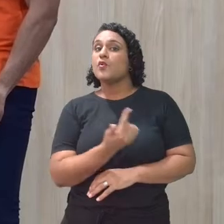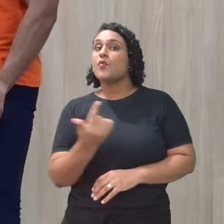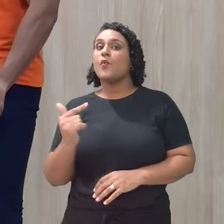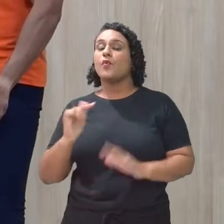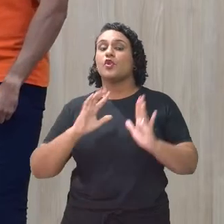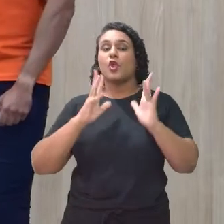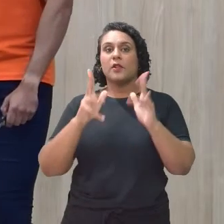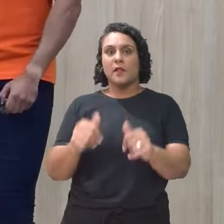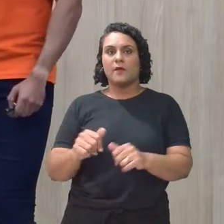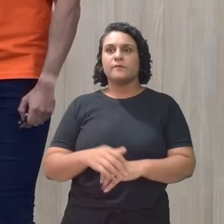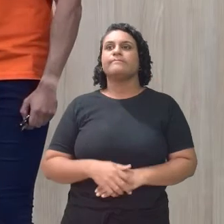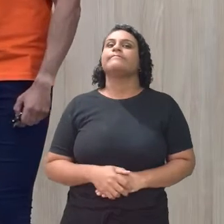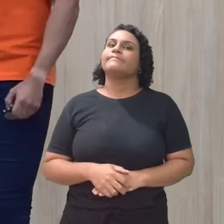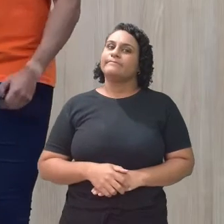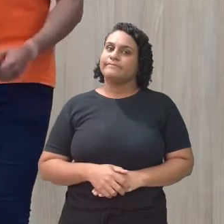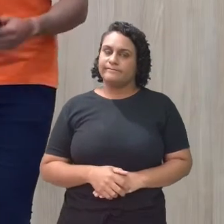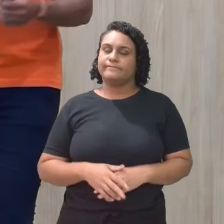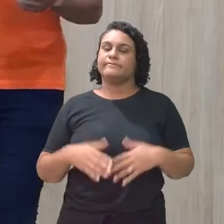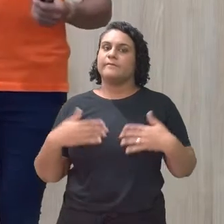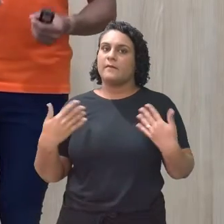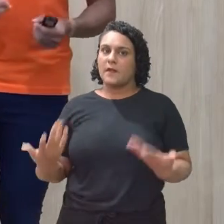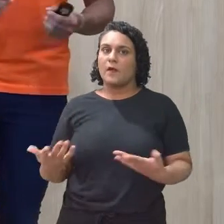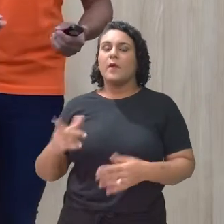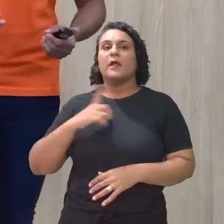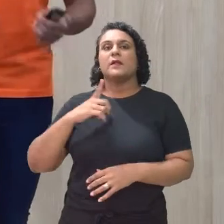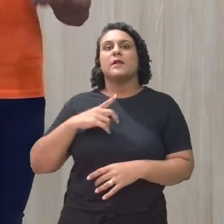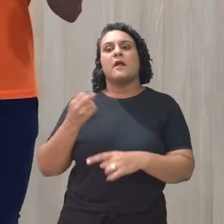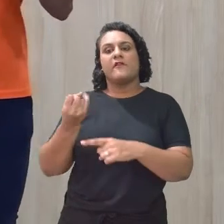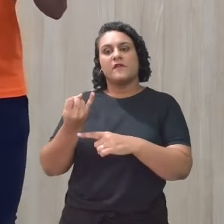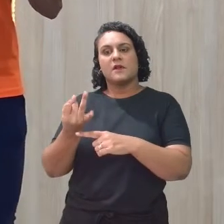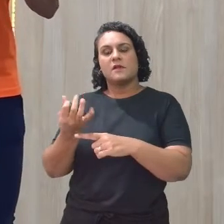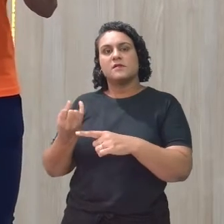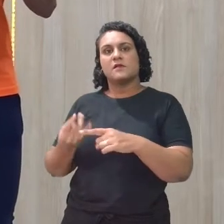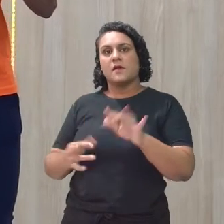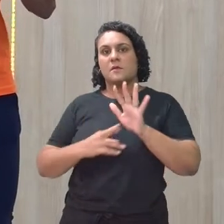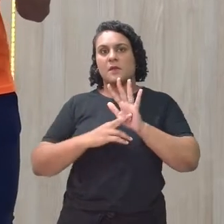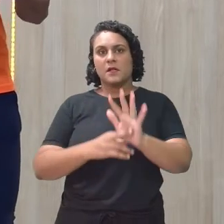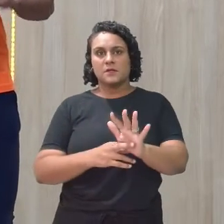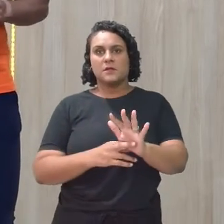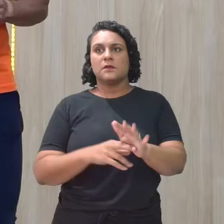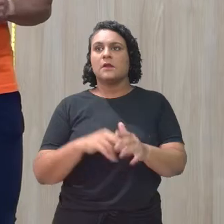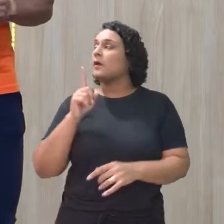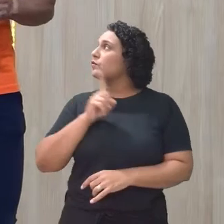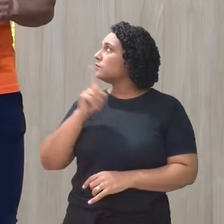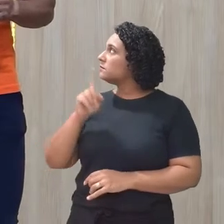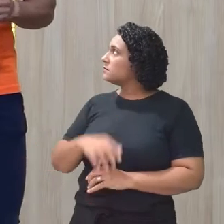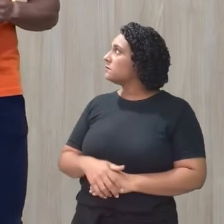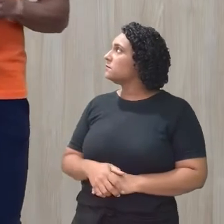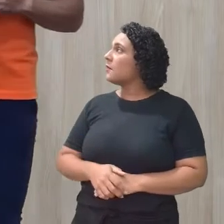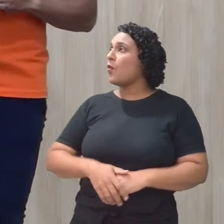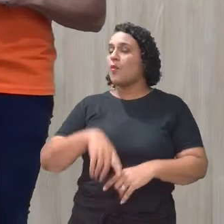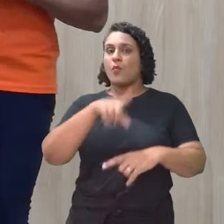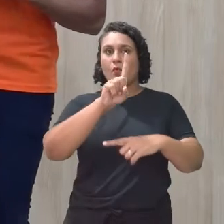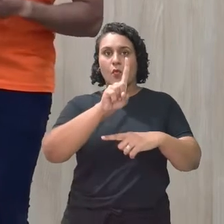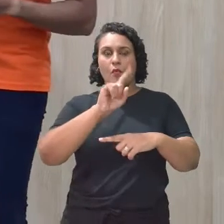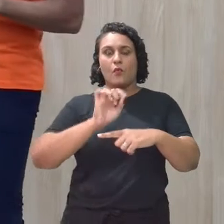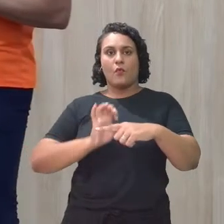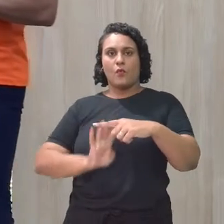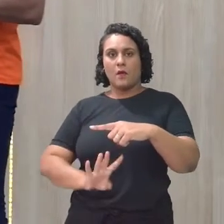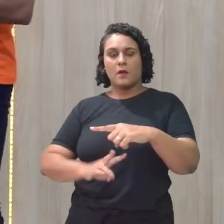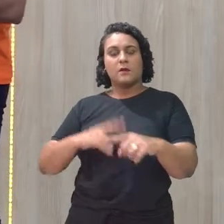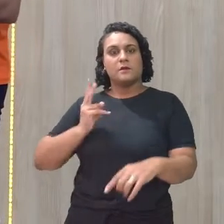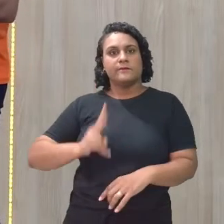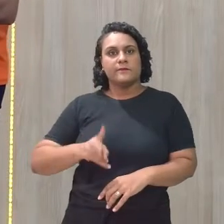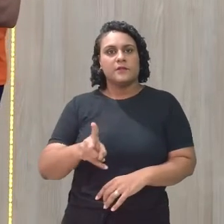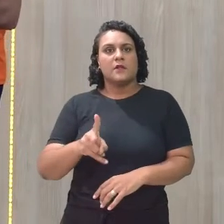tenho aí? 4 quadradinhos. Então, eu tenho aí a fração 1 e embaixo 4, certo? Então, sempre quando